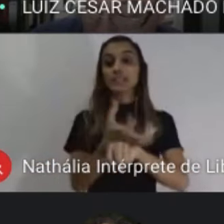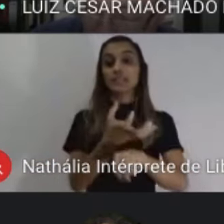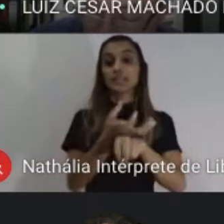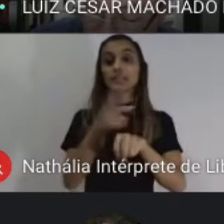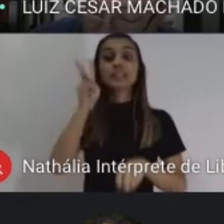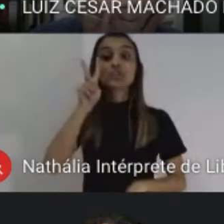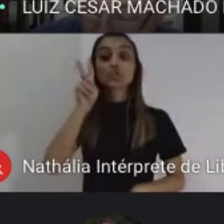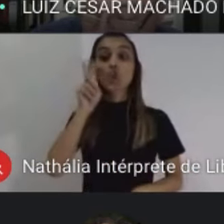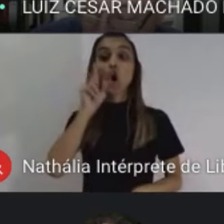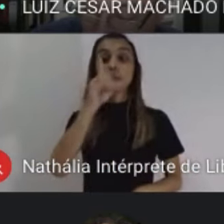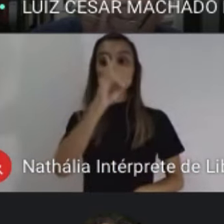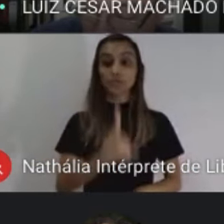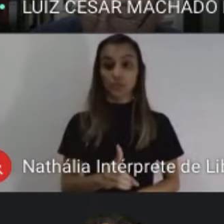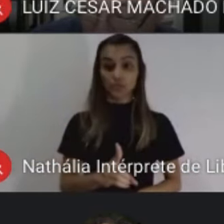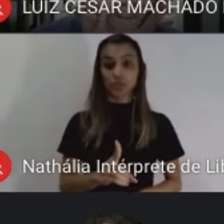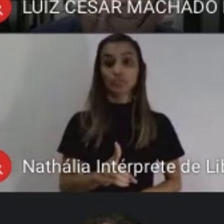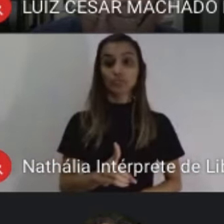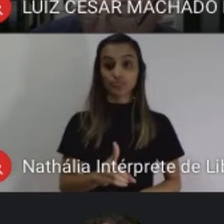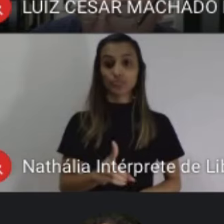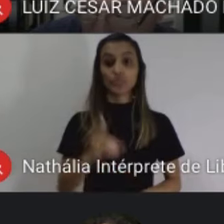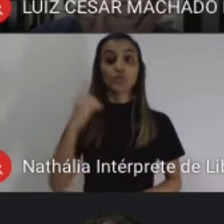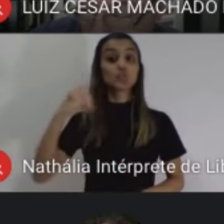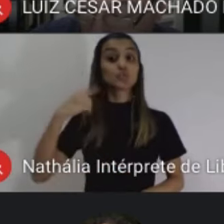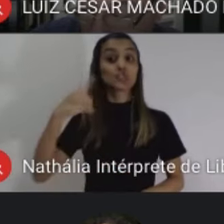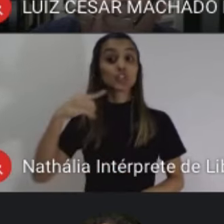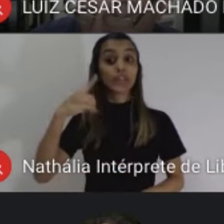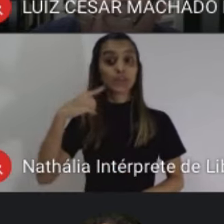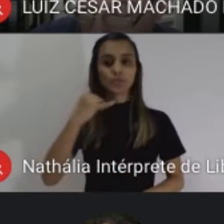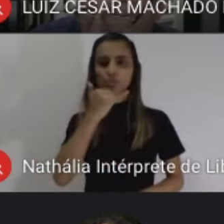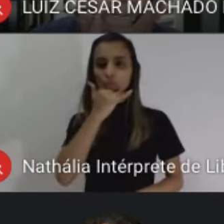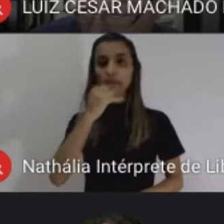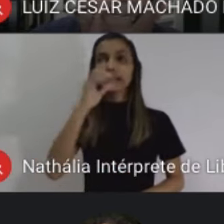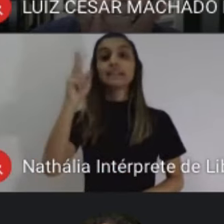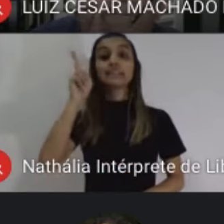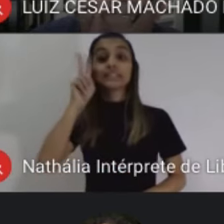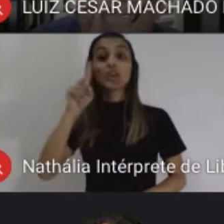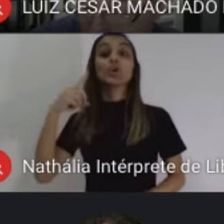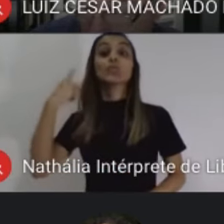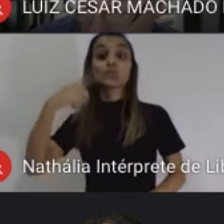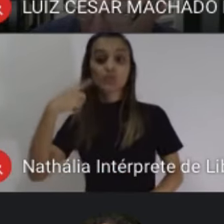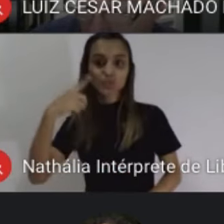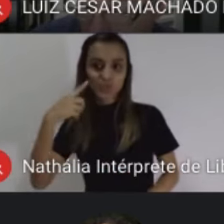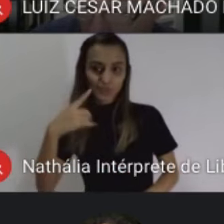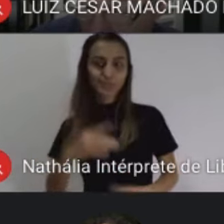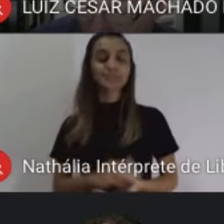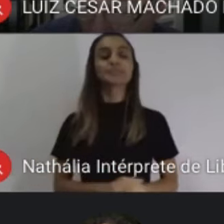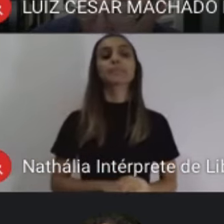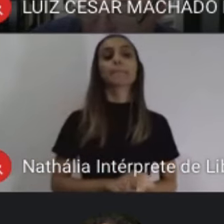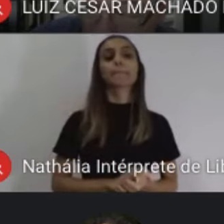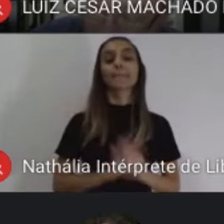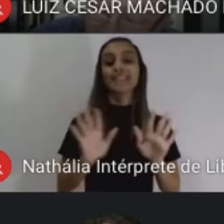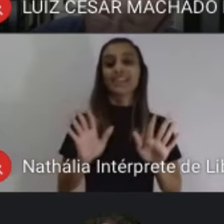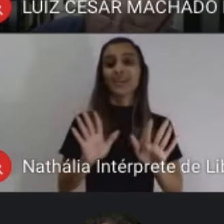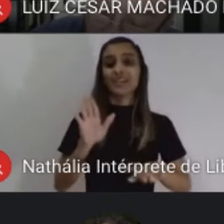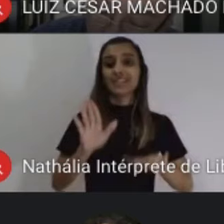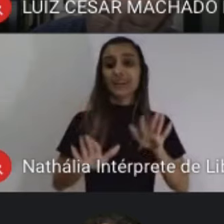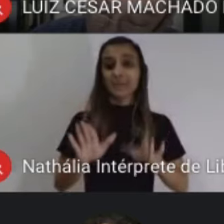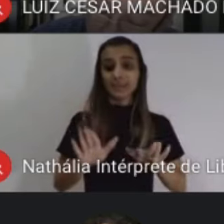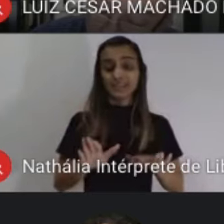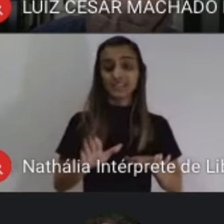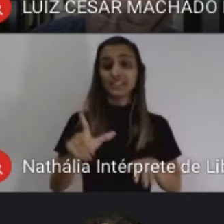terreno de diálogo bastante importante. Porque não importa a concepção de Estado que você